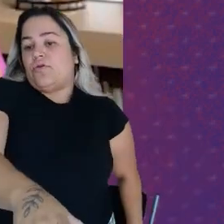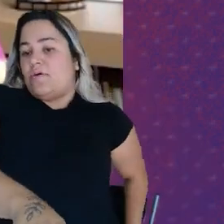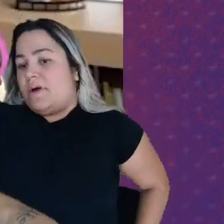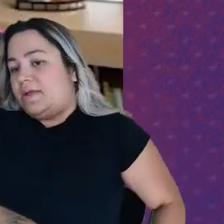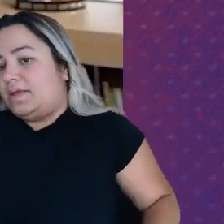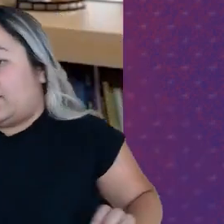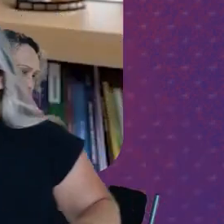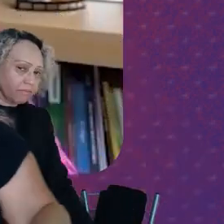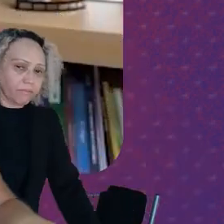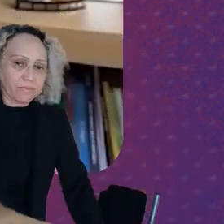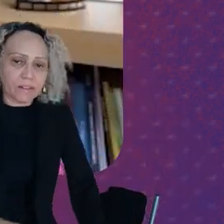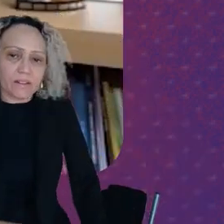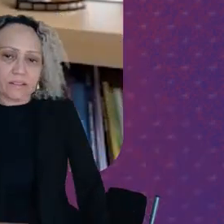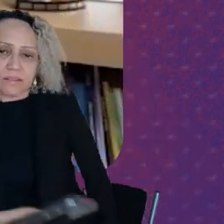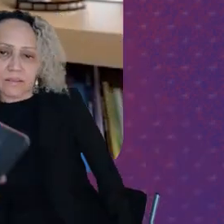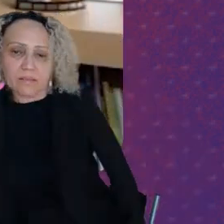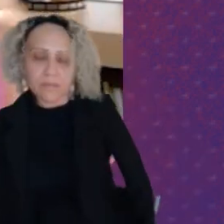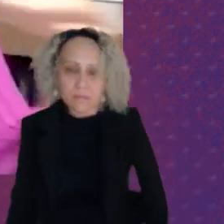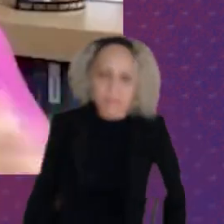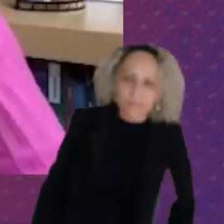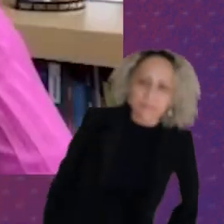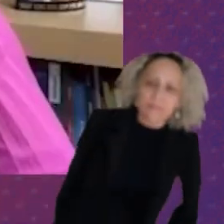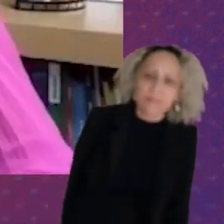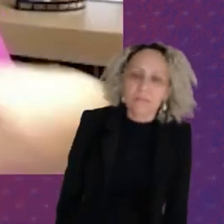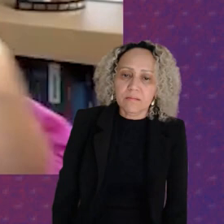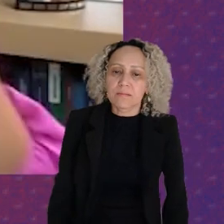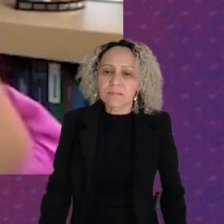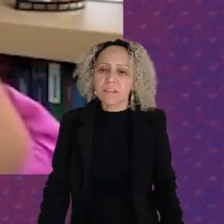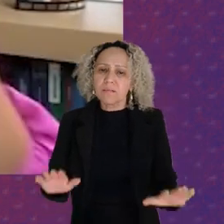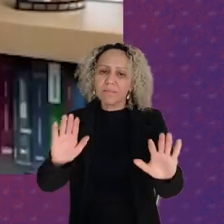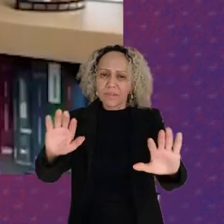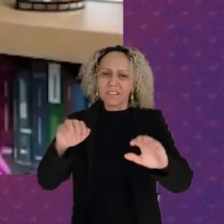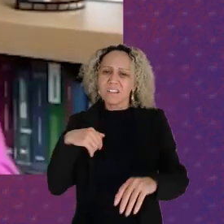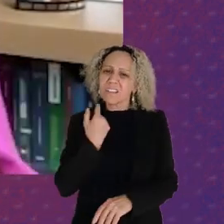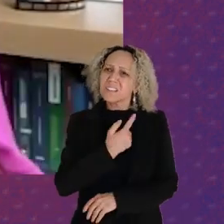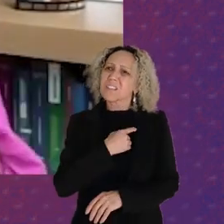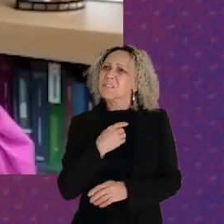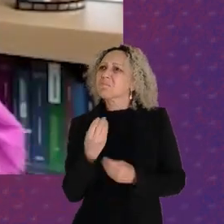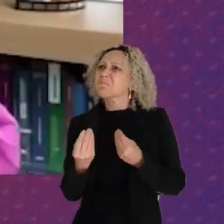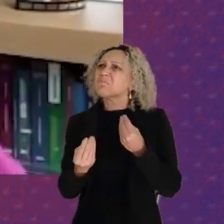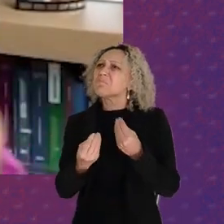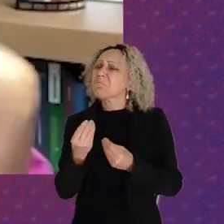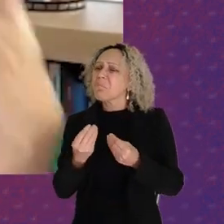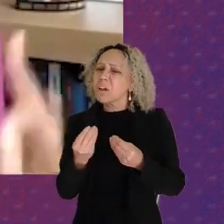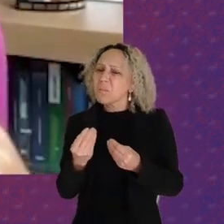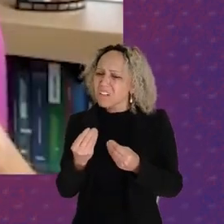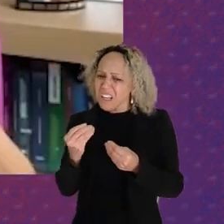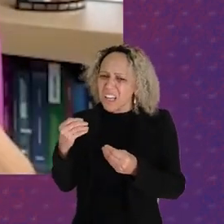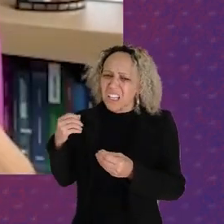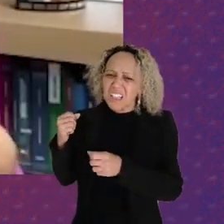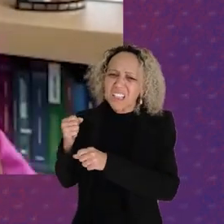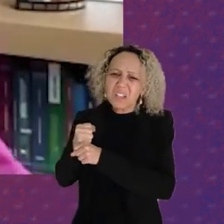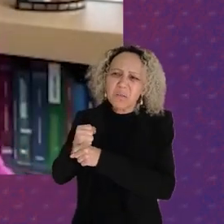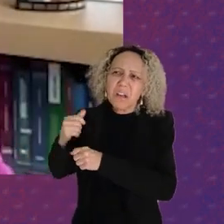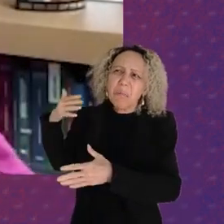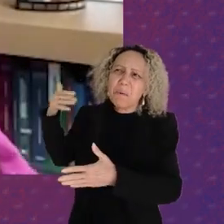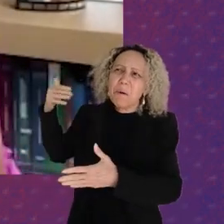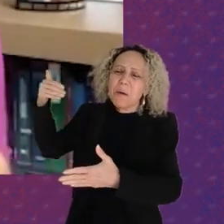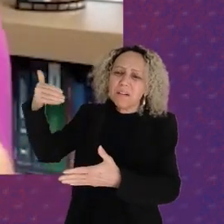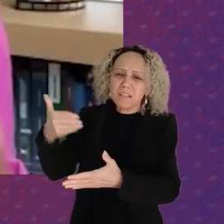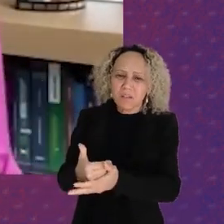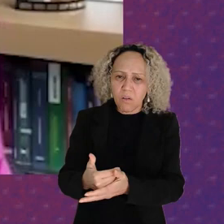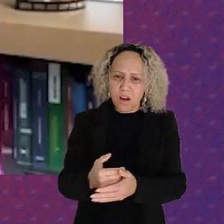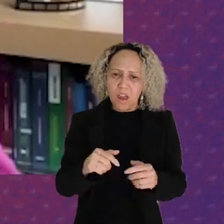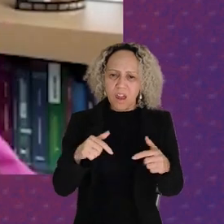Mas a gente ainda se pergunta se nos anos todos de história, essa luta para ocupar esse espaço,